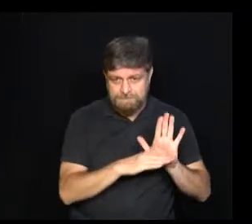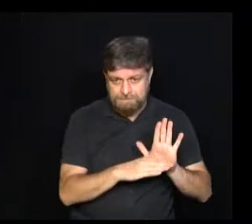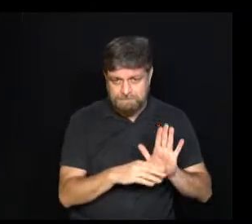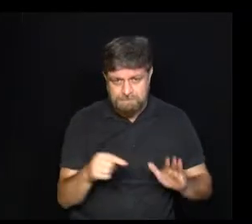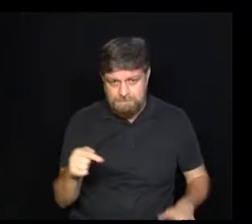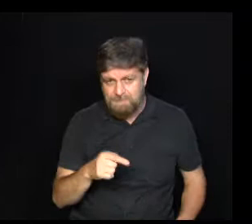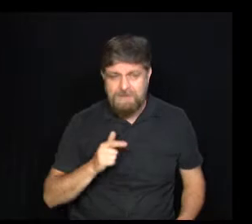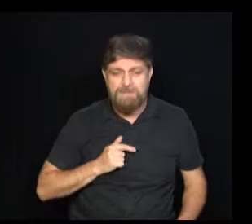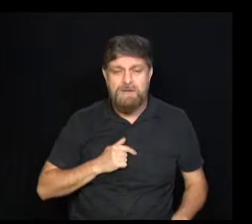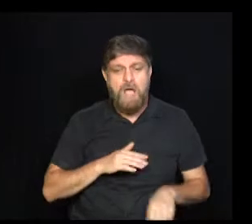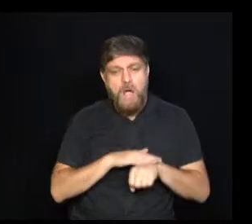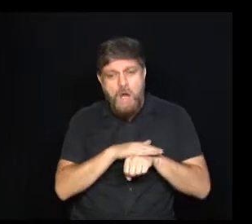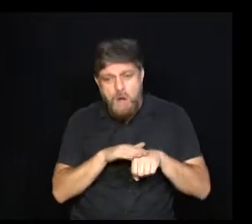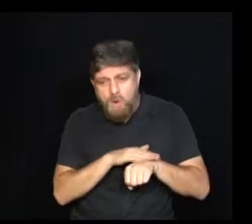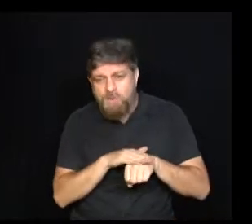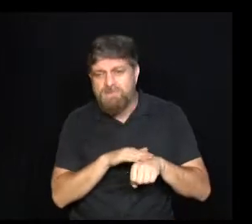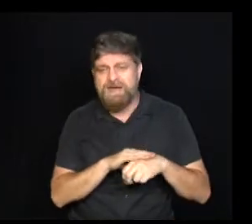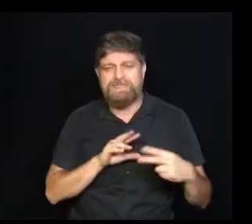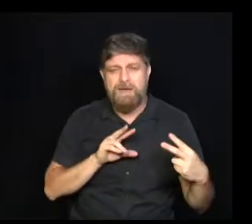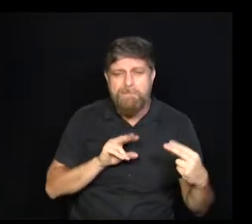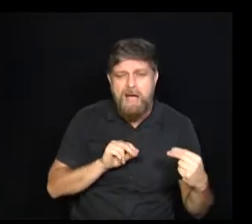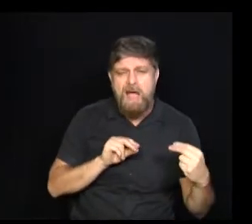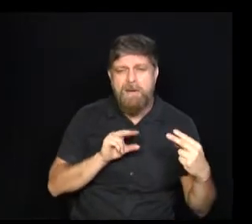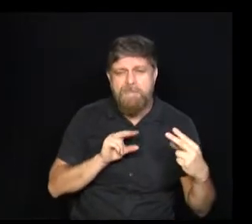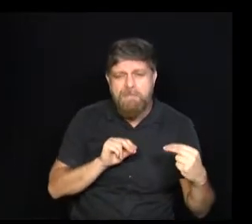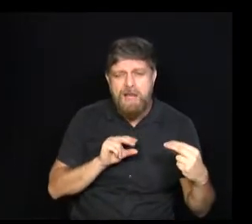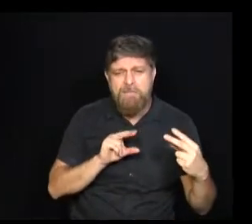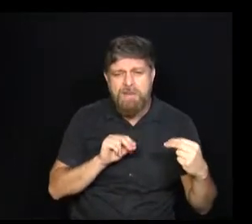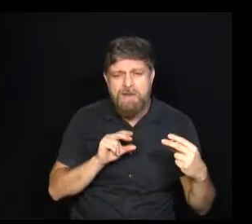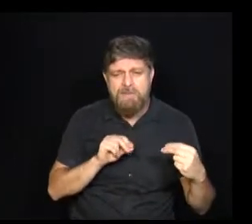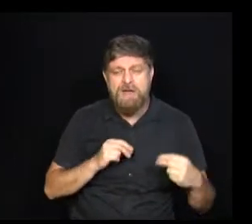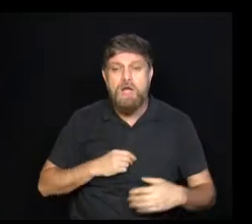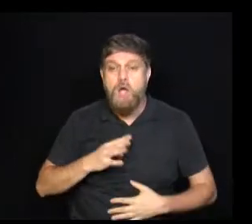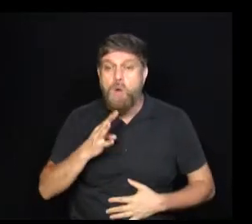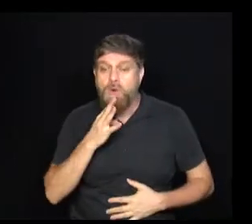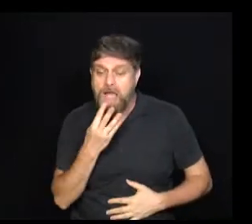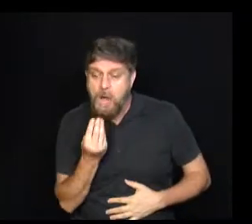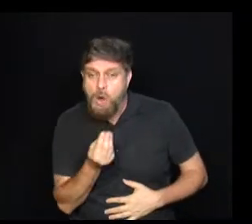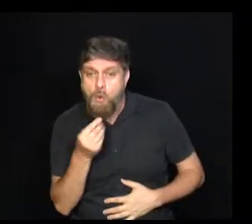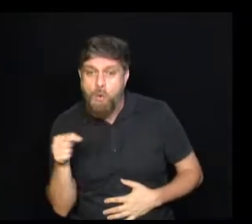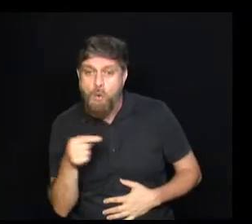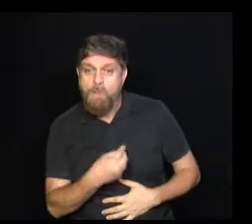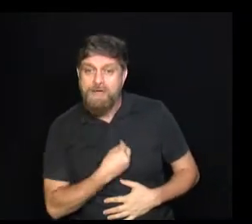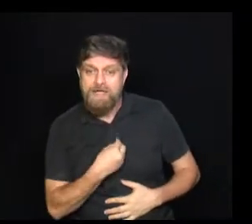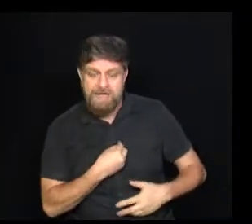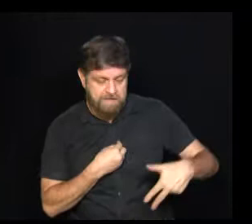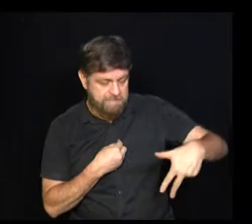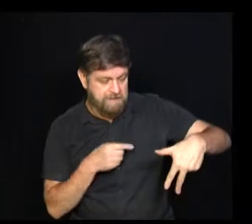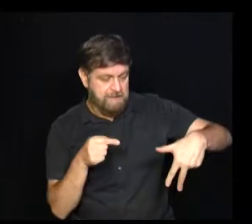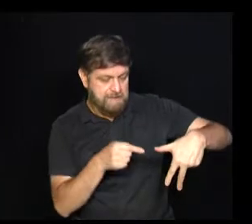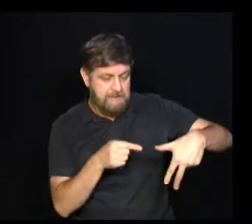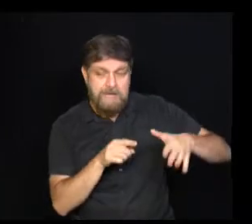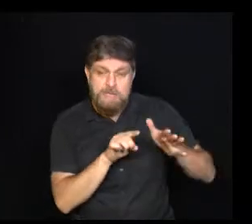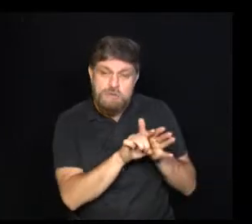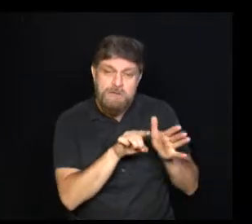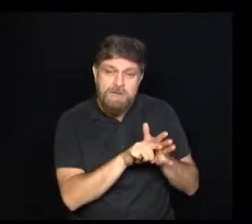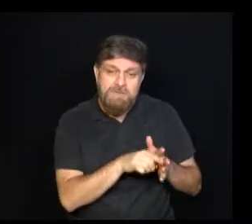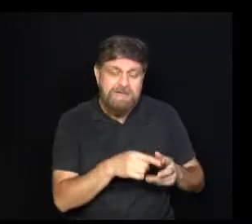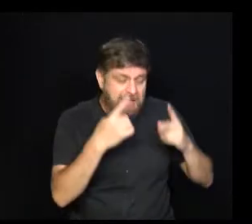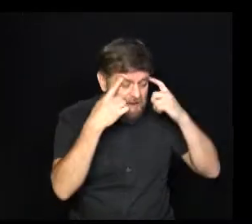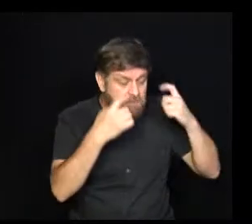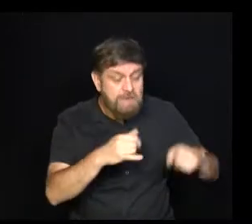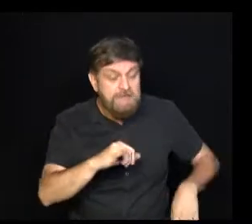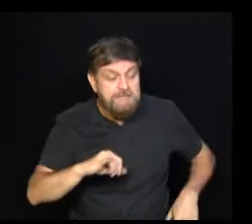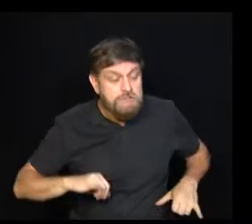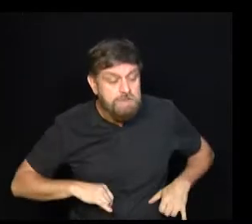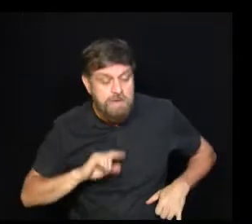uma conversa longa, muitas vezes, que nós precisamos conhecer a rotina dessa mulher, saber que tipo de violência ela sofre, quais